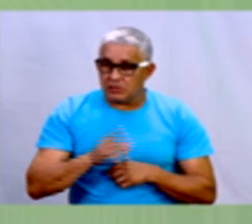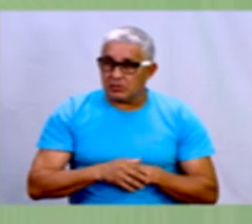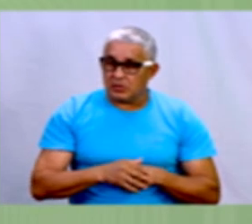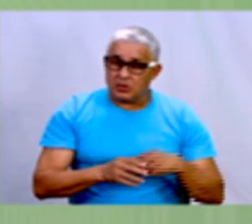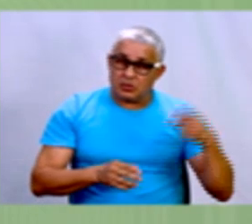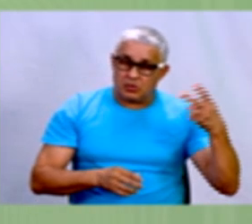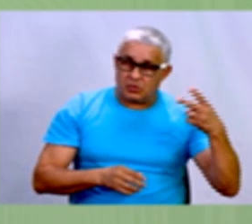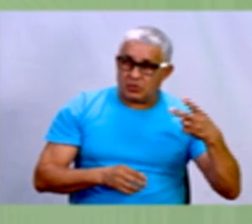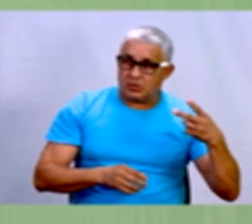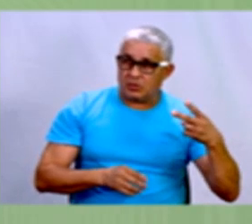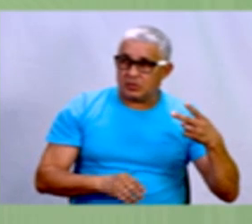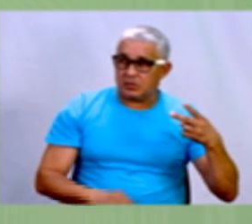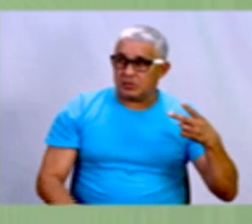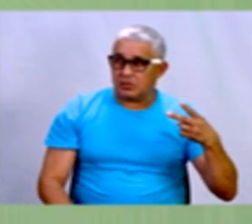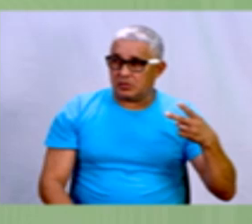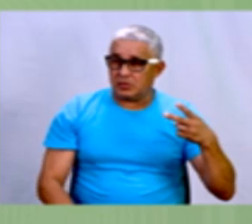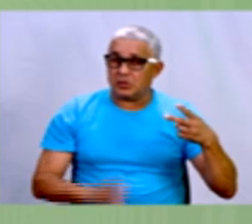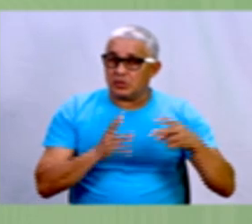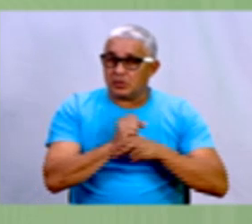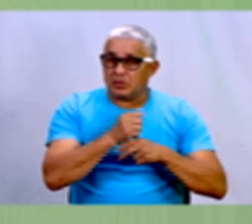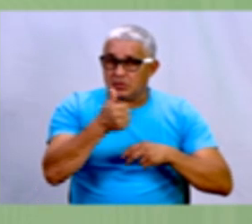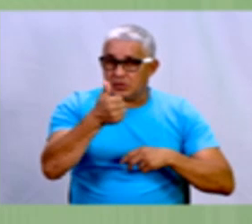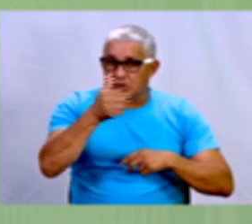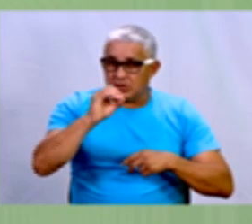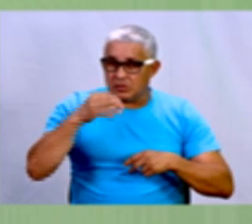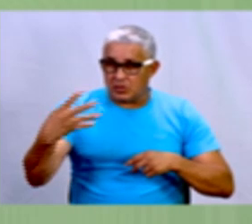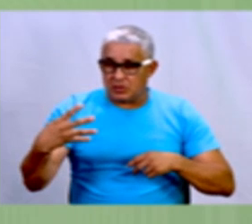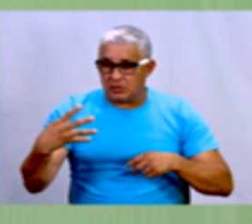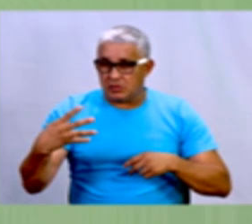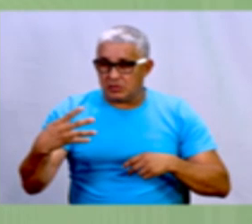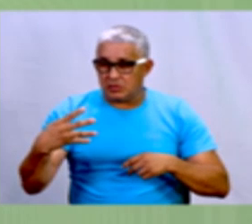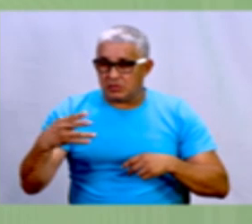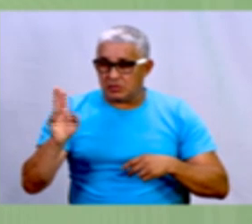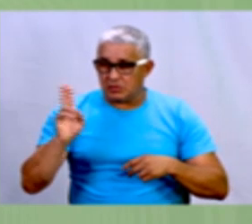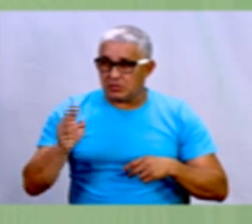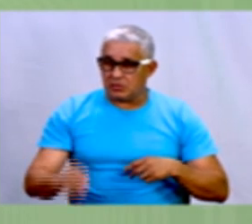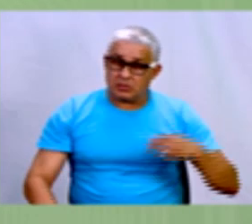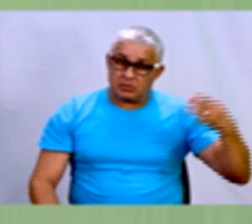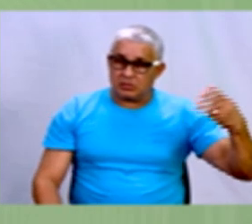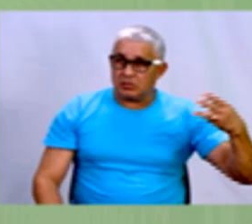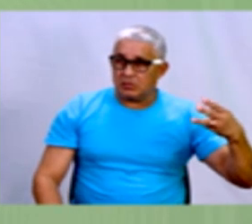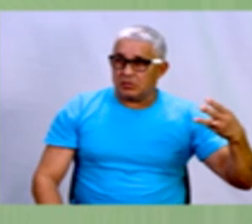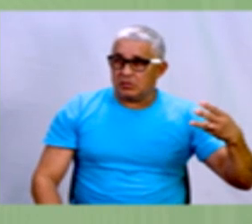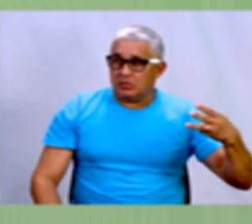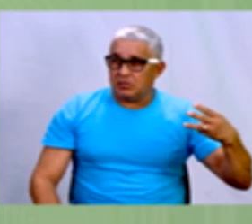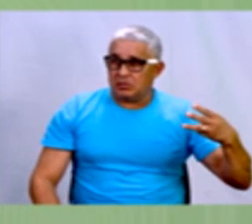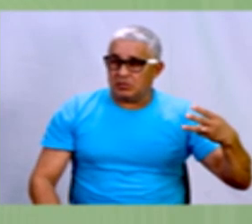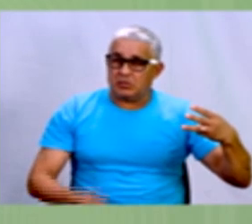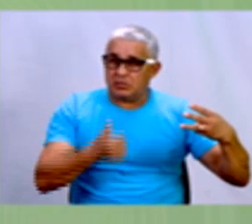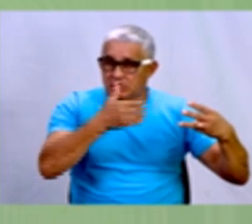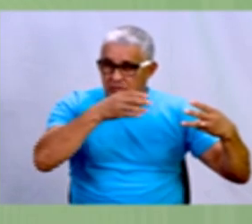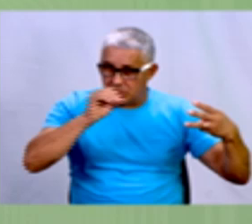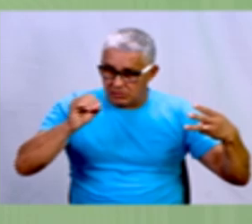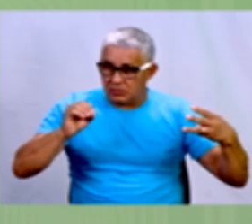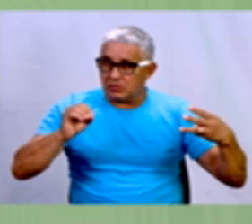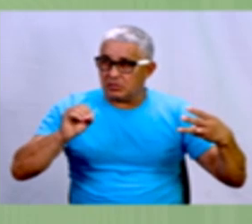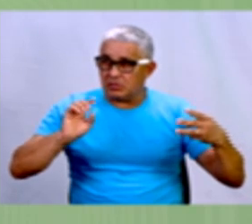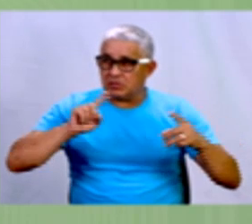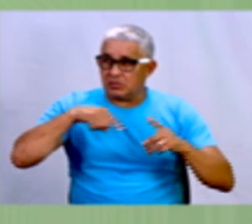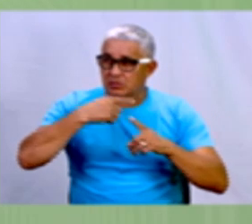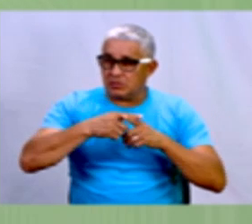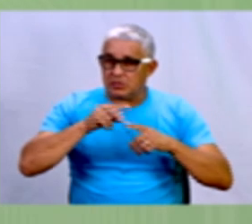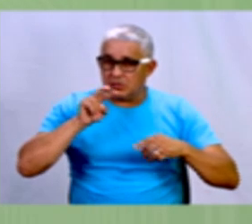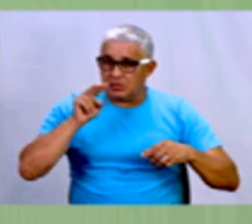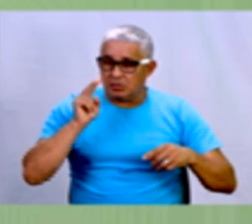mais 4 de juros, quanto que vai ser? R$104. E no terceiro mês eu vou pagar R$100 e mais 2